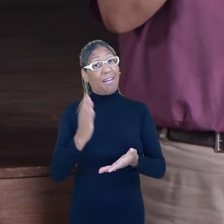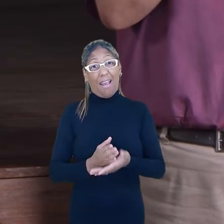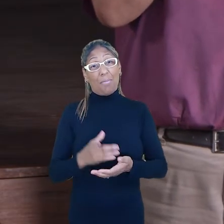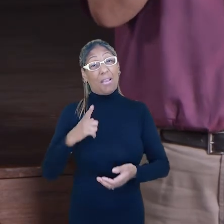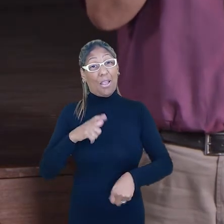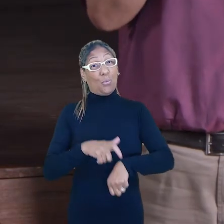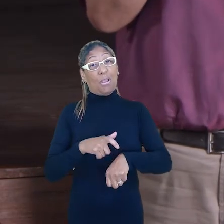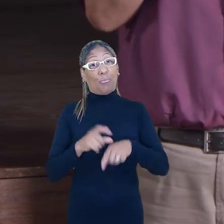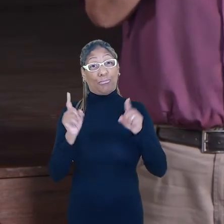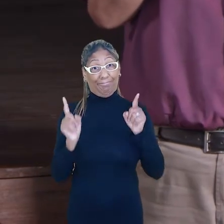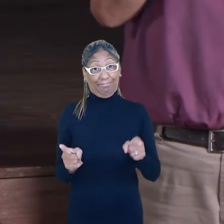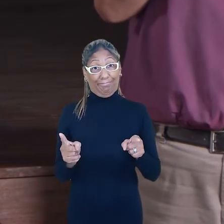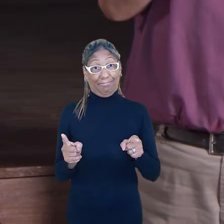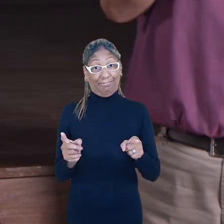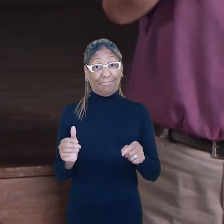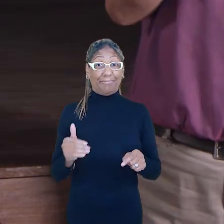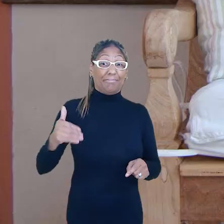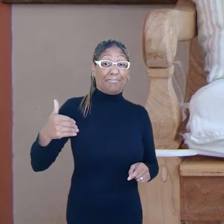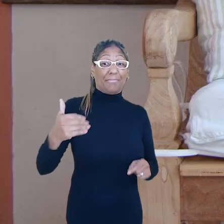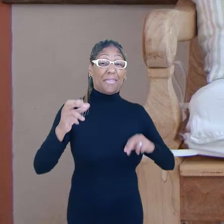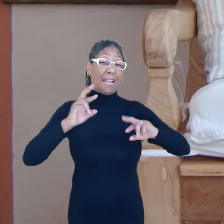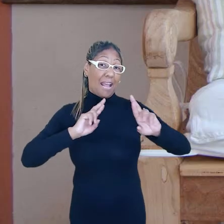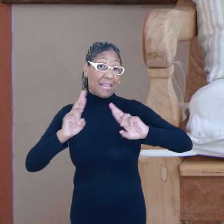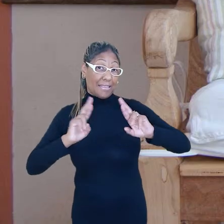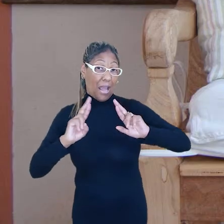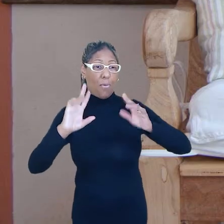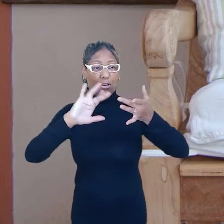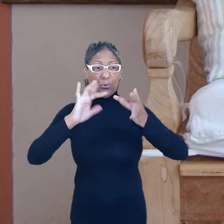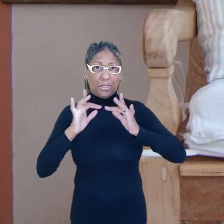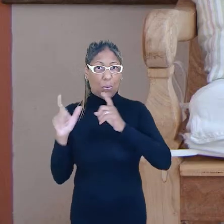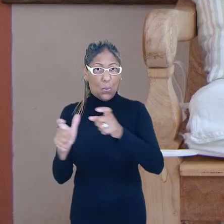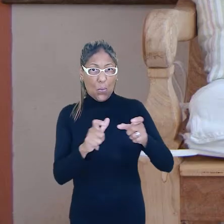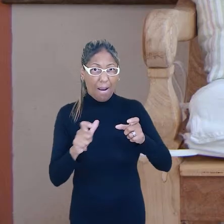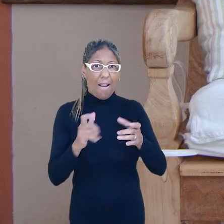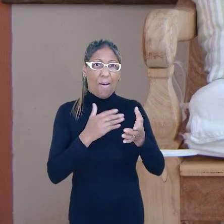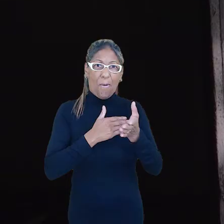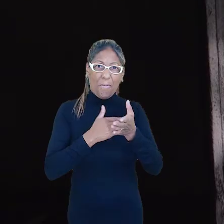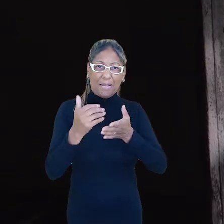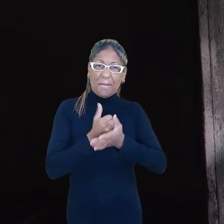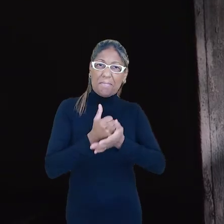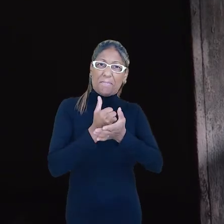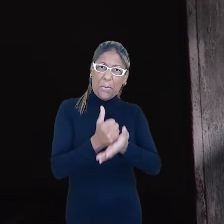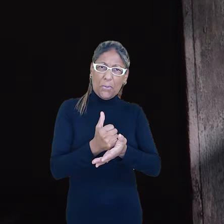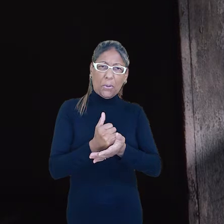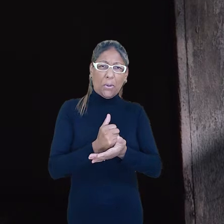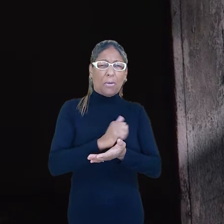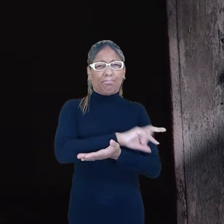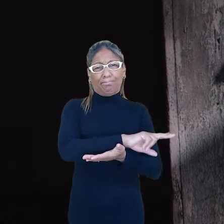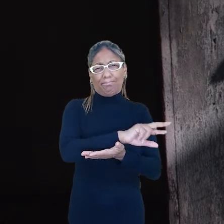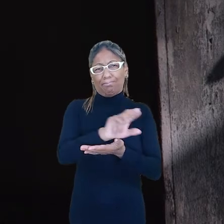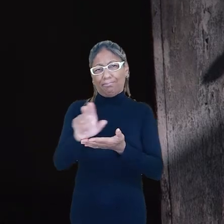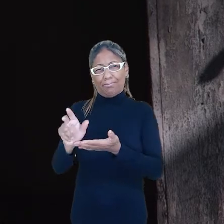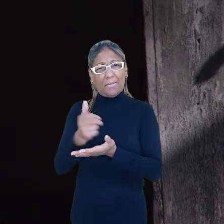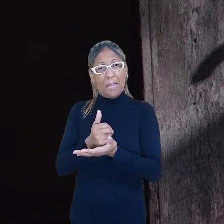né? Ele tem um tempo pré-determinado. Mas a gente quer que essas relações, essa articulação local que eles pediram desde o início e todas as